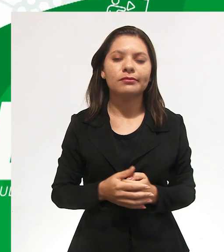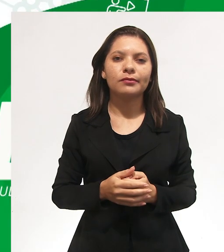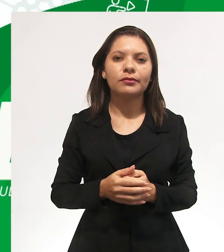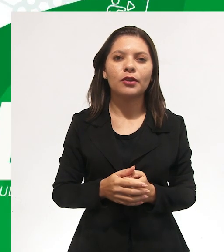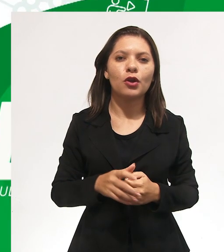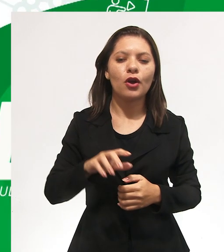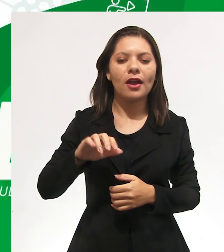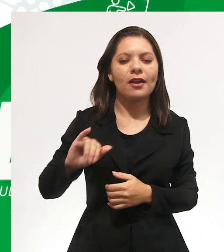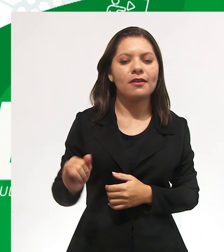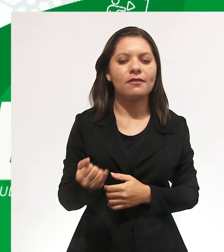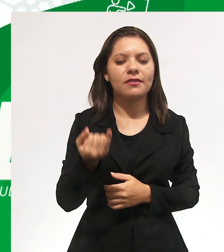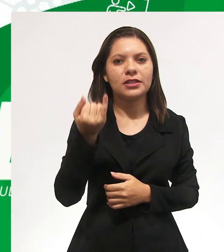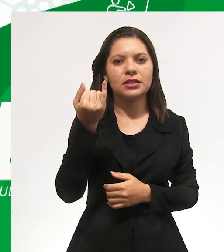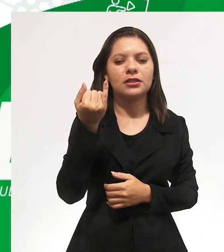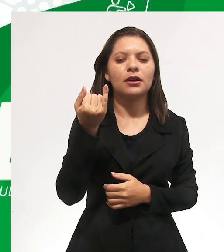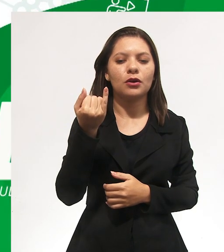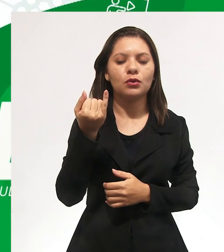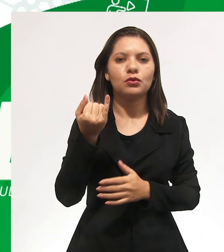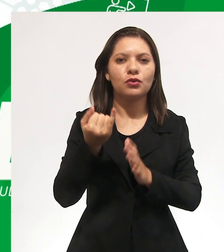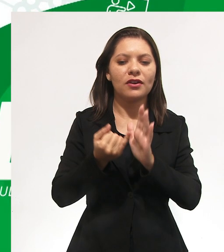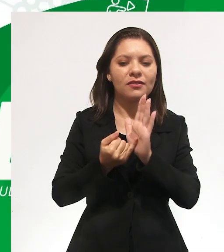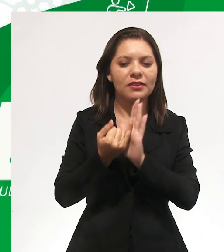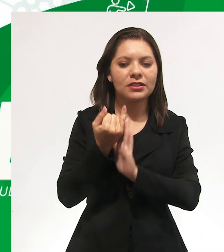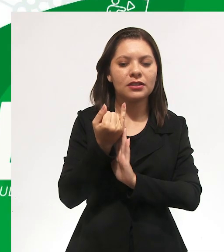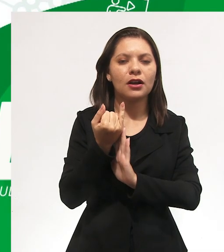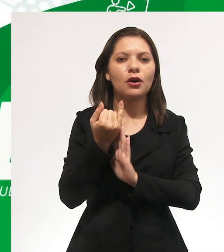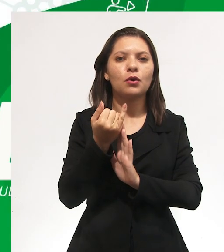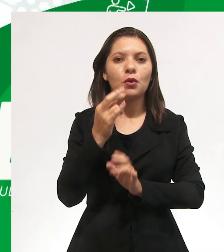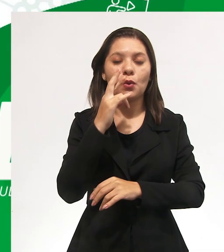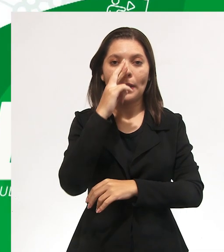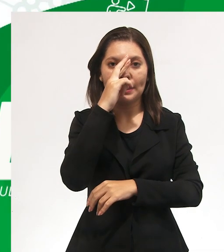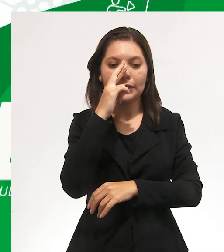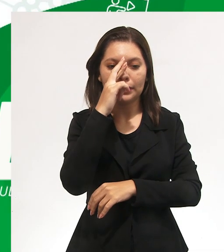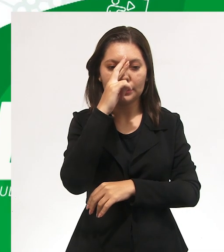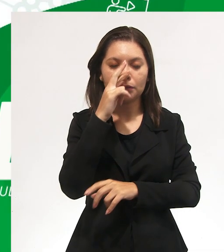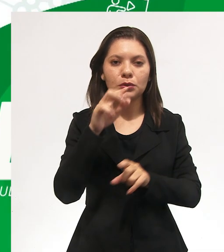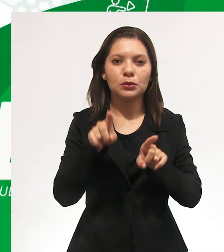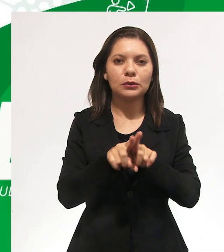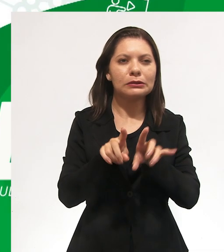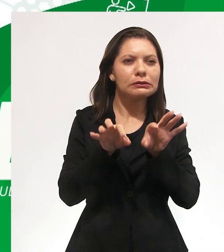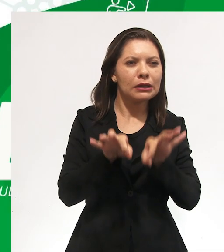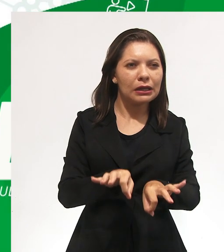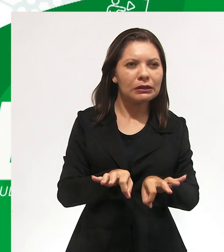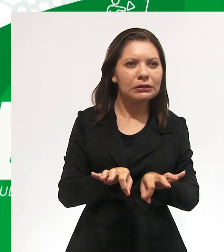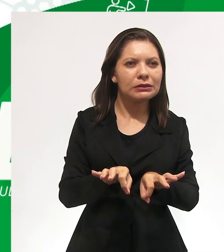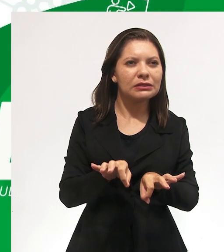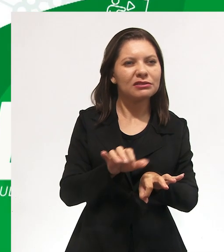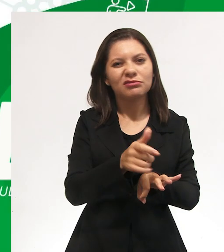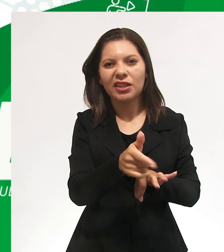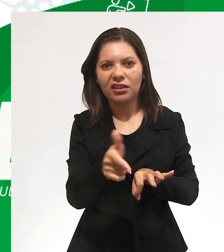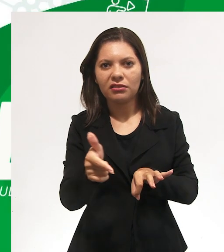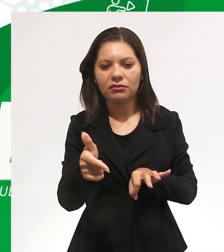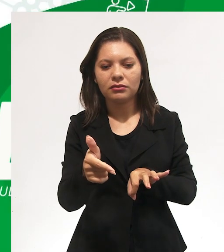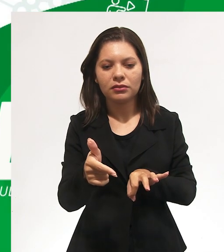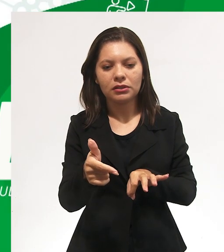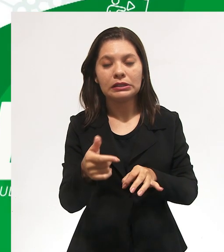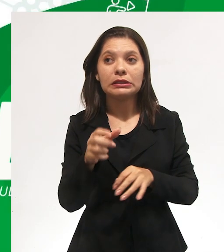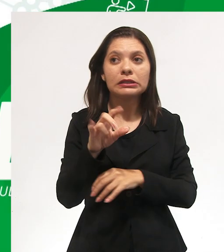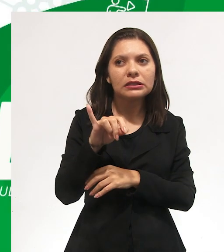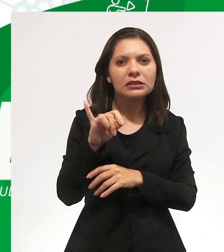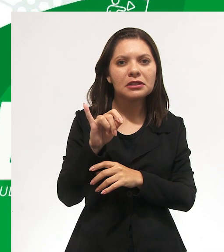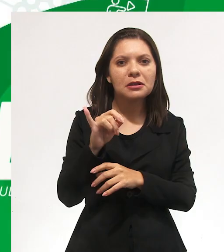Inflação, o risco, a incerteza, a utilidade e